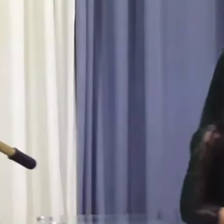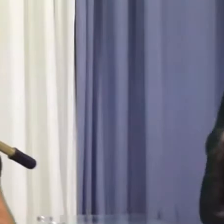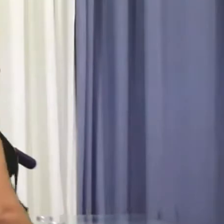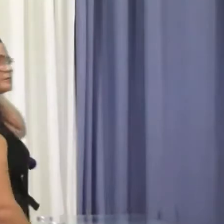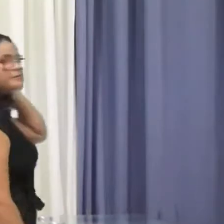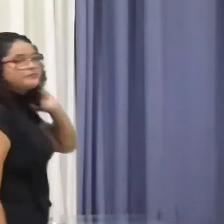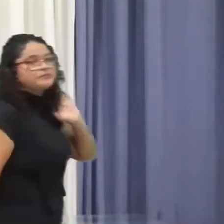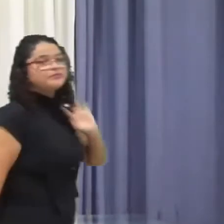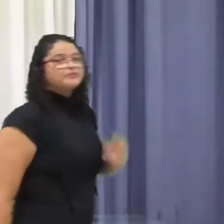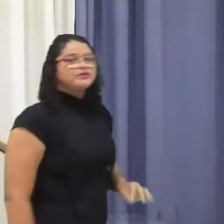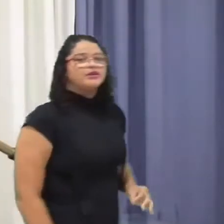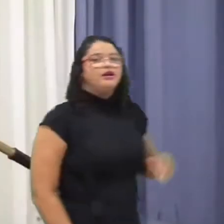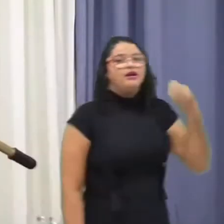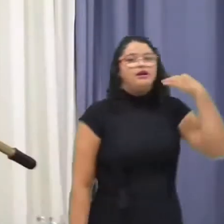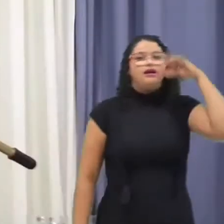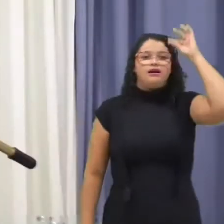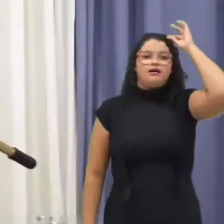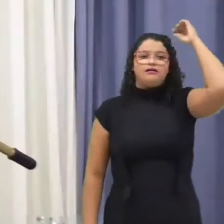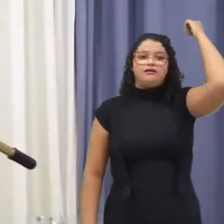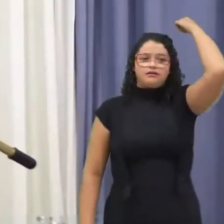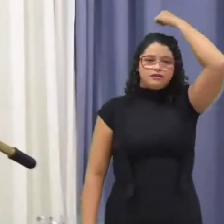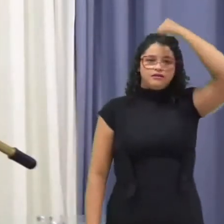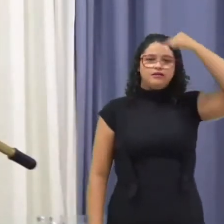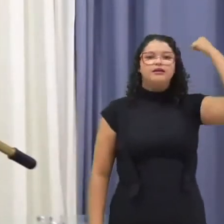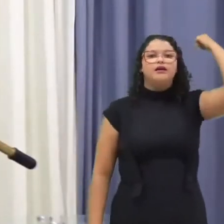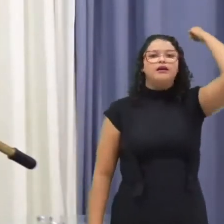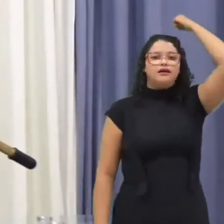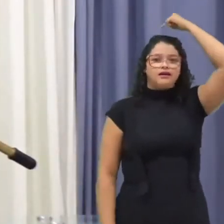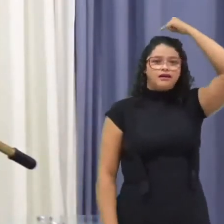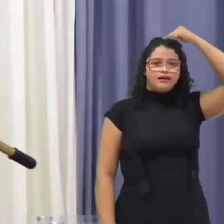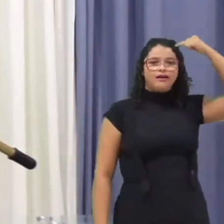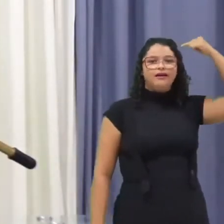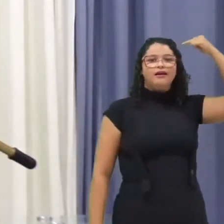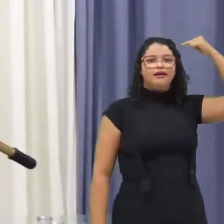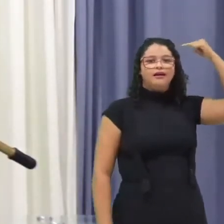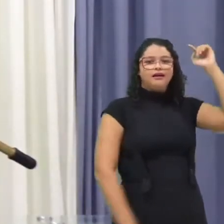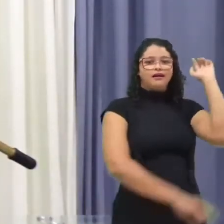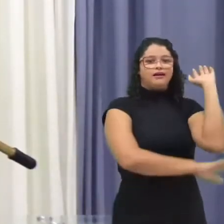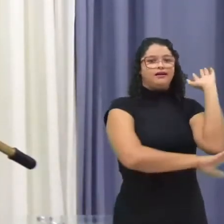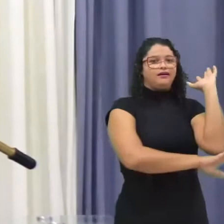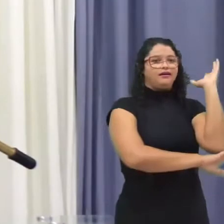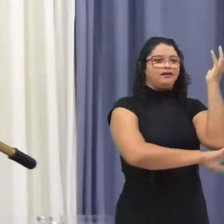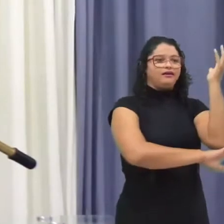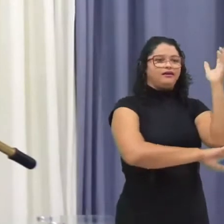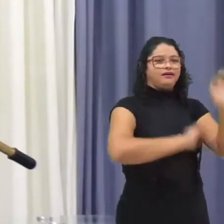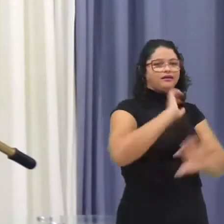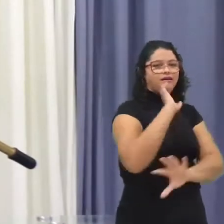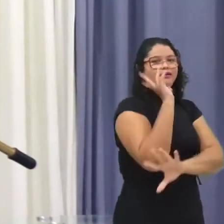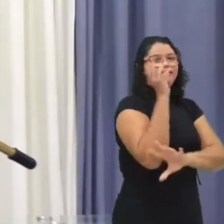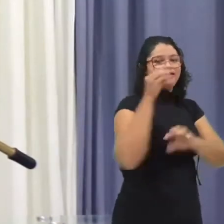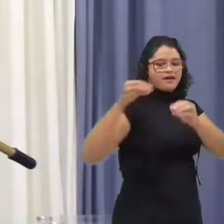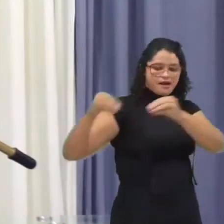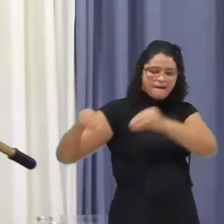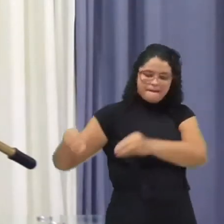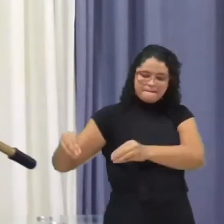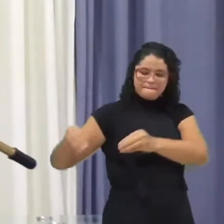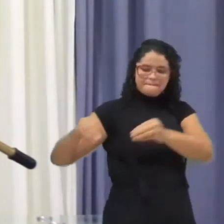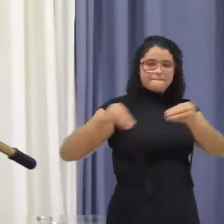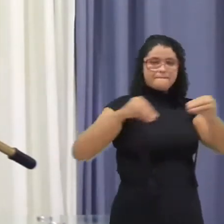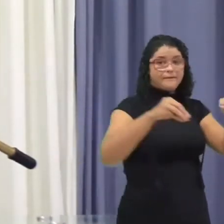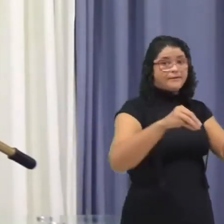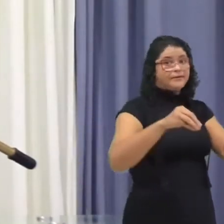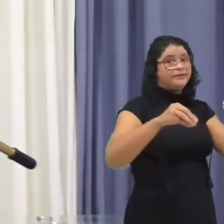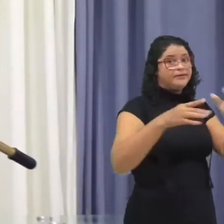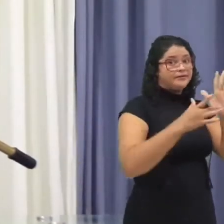espíritos dos santos que estão no paraíso serão trazidos por Jesus para